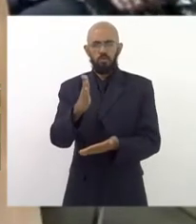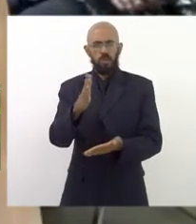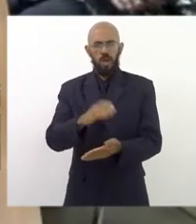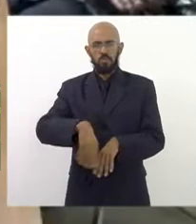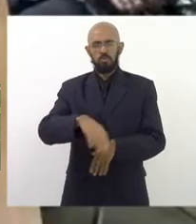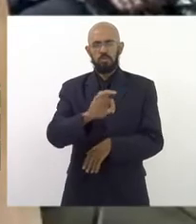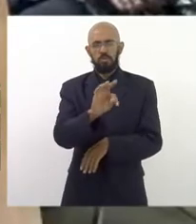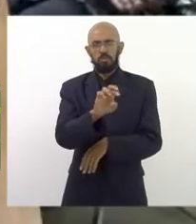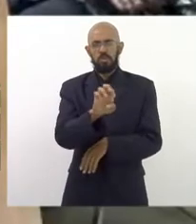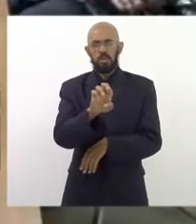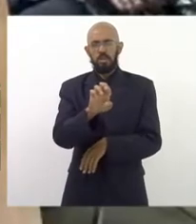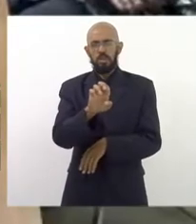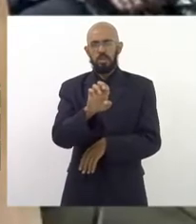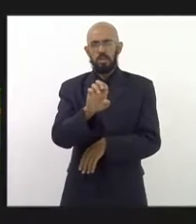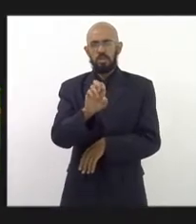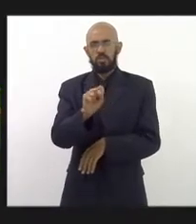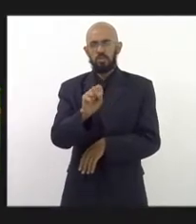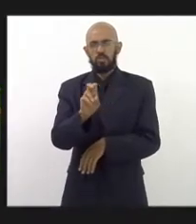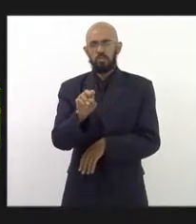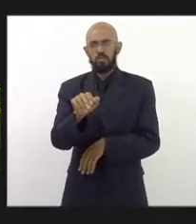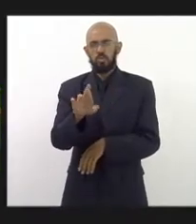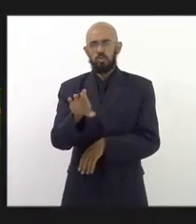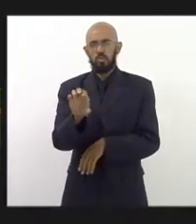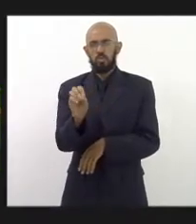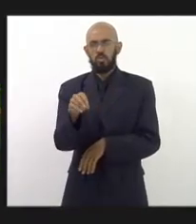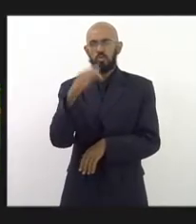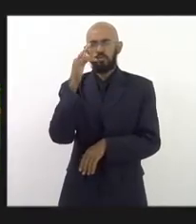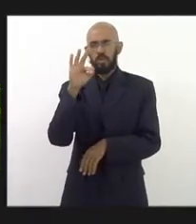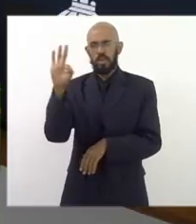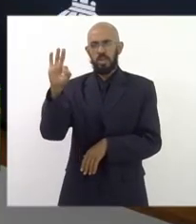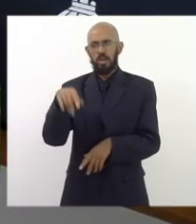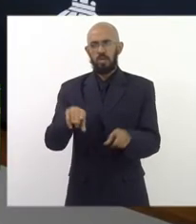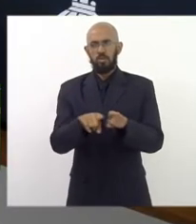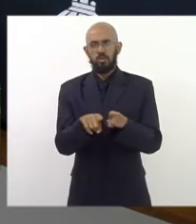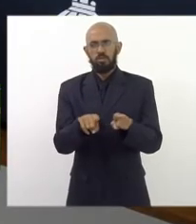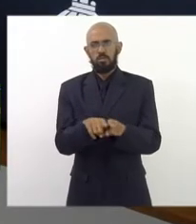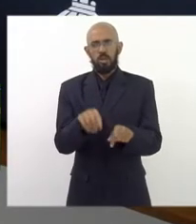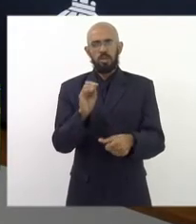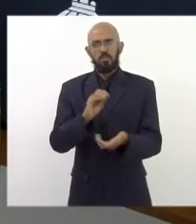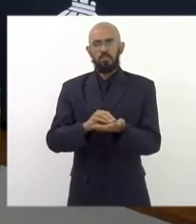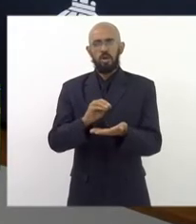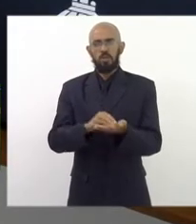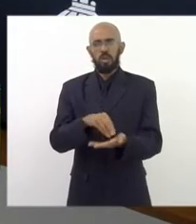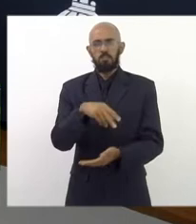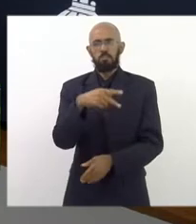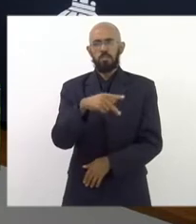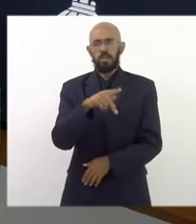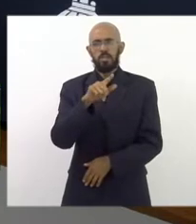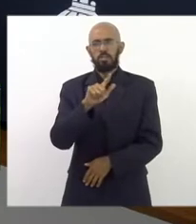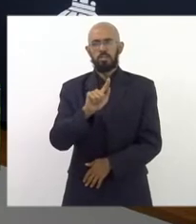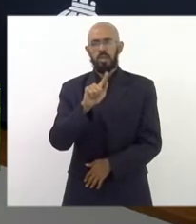Tesouro Nacional, tem a discussão só com relação à PGFN